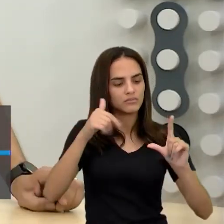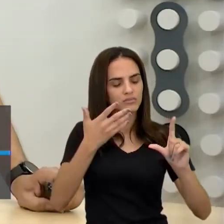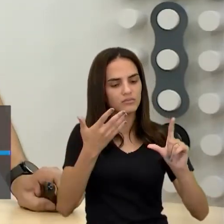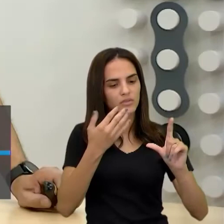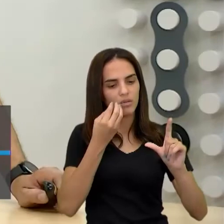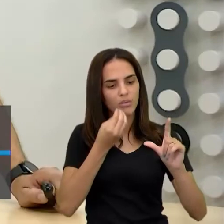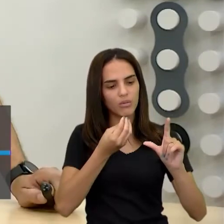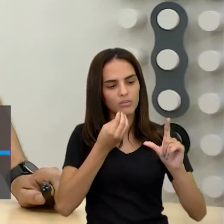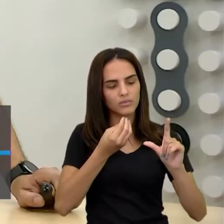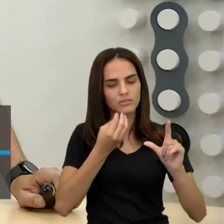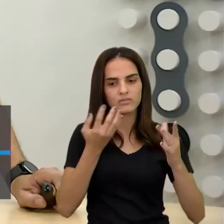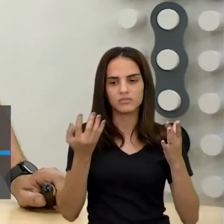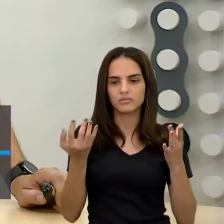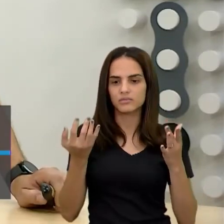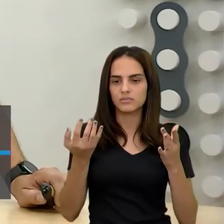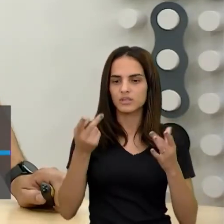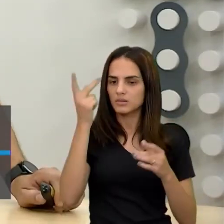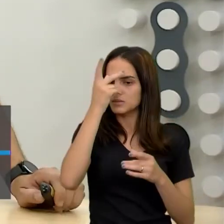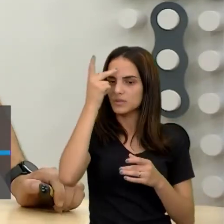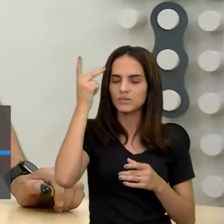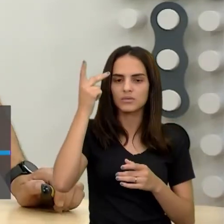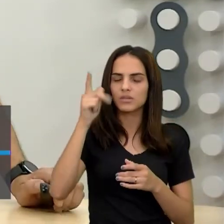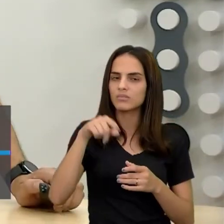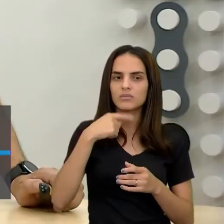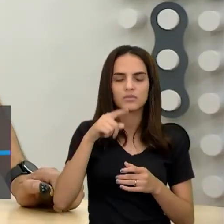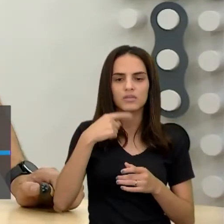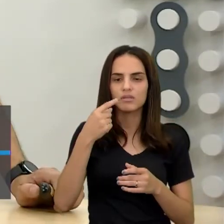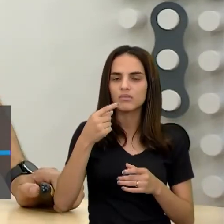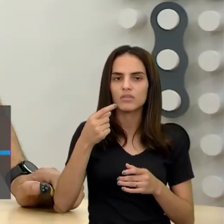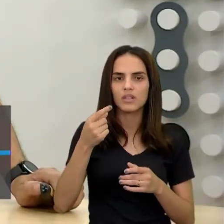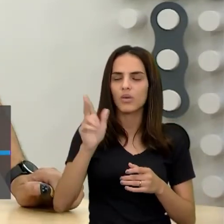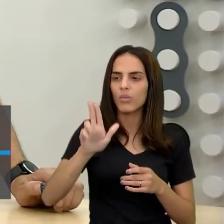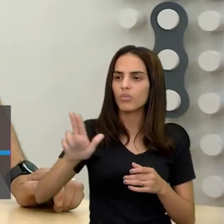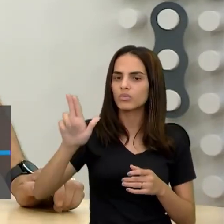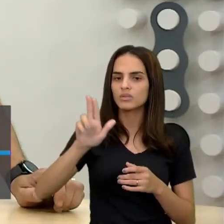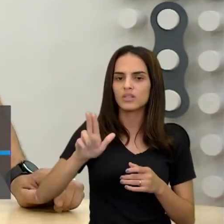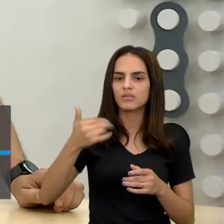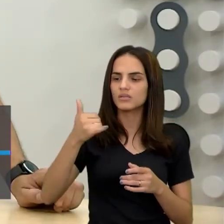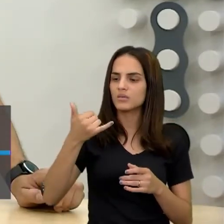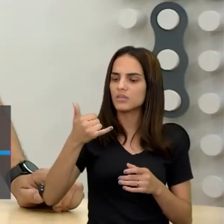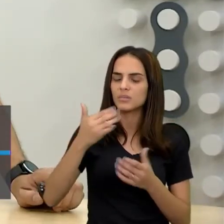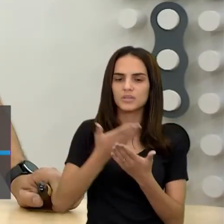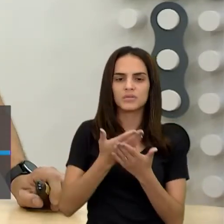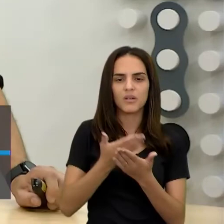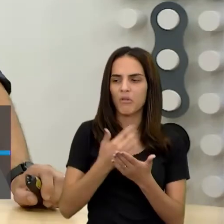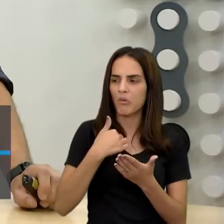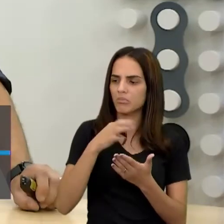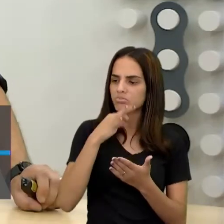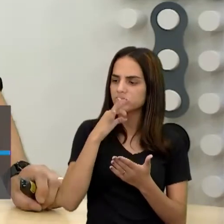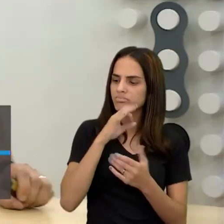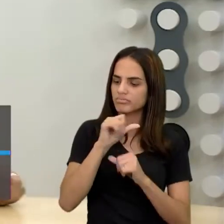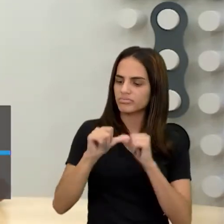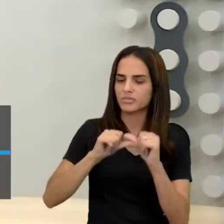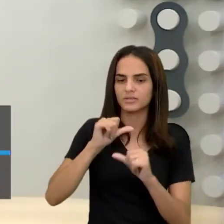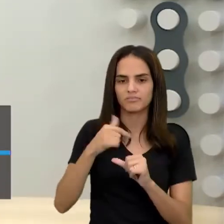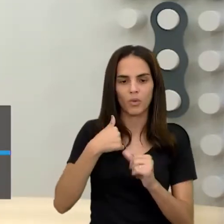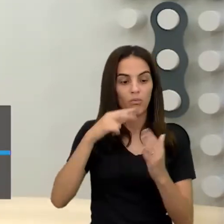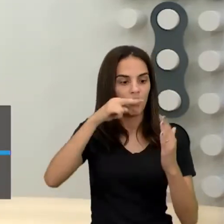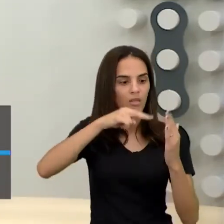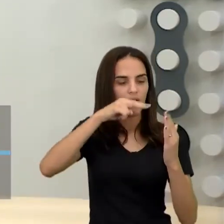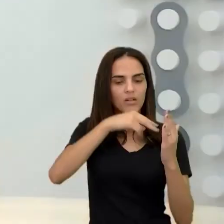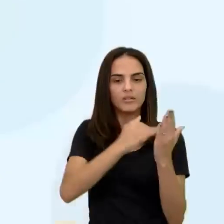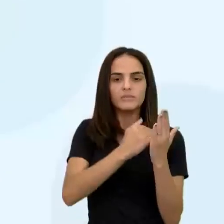nossa, as pessoas não usam o celular para estudar, eu acho que eu mudei de ideia. Vou fazer o seguinte, quero ler